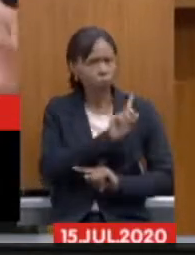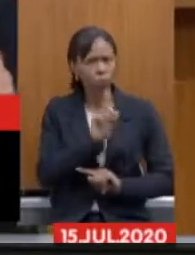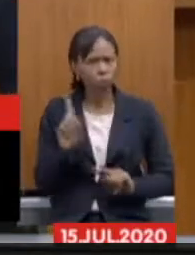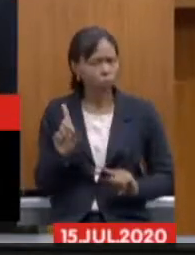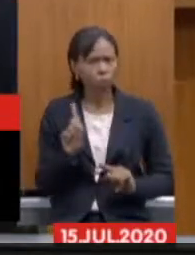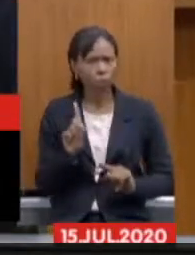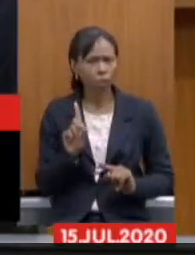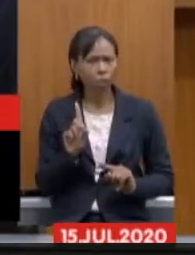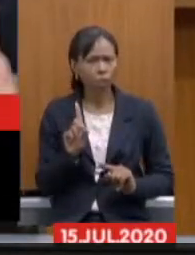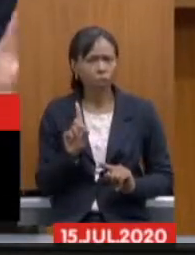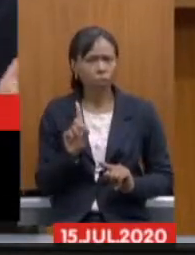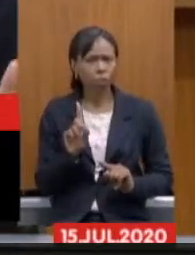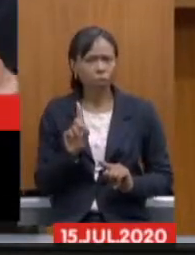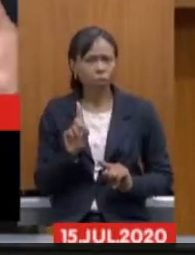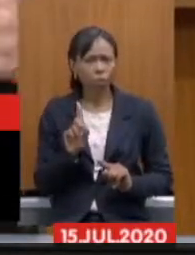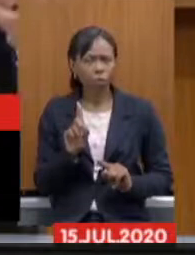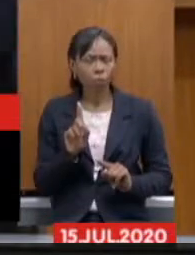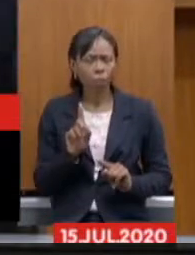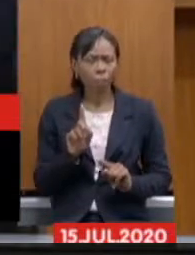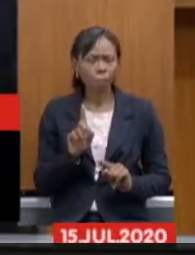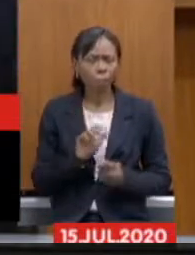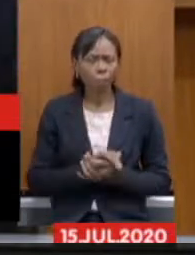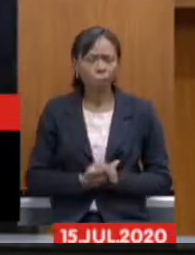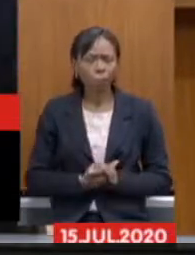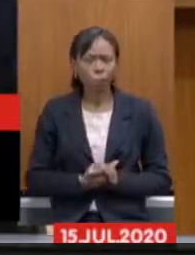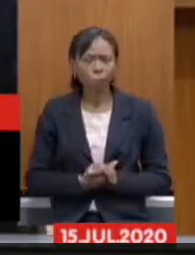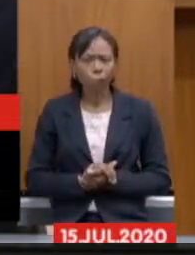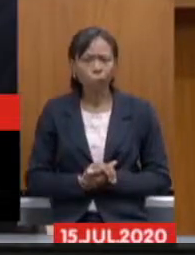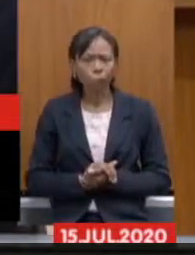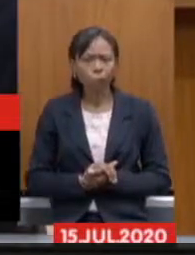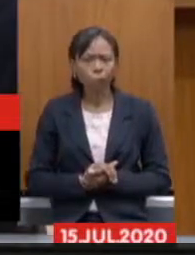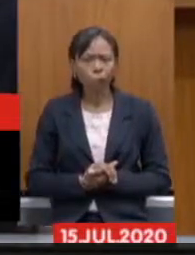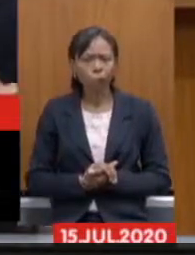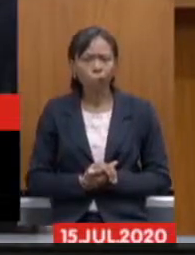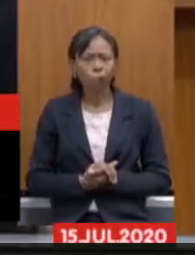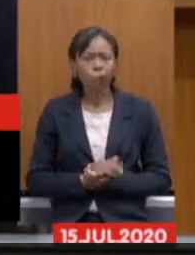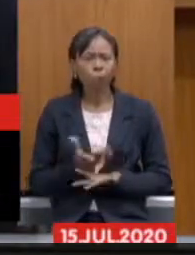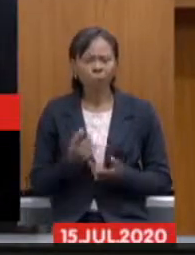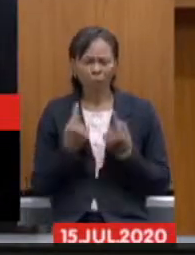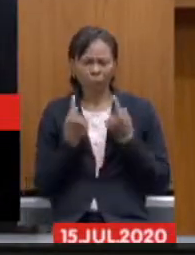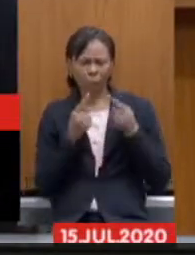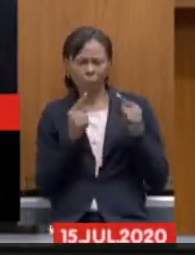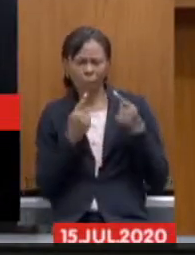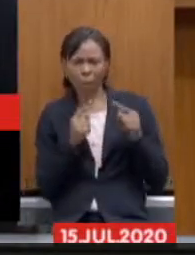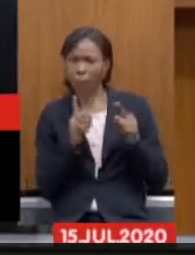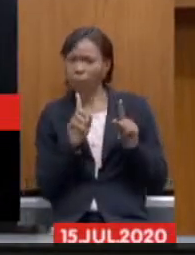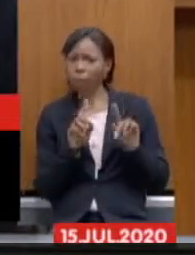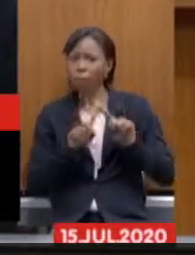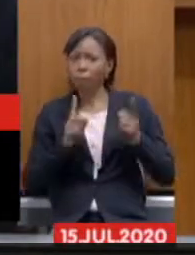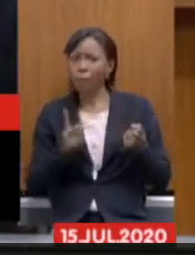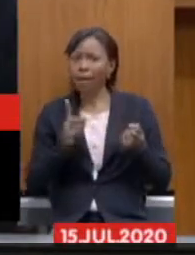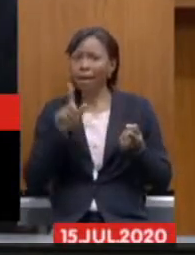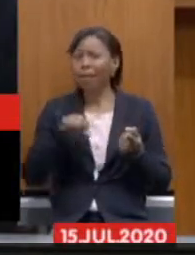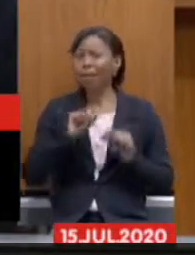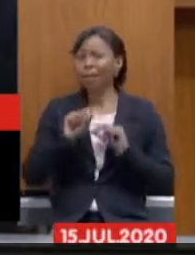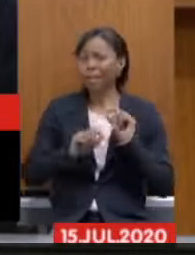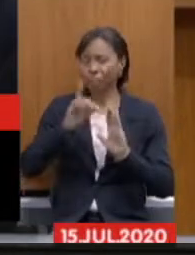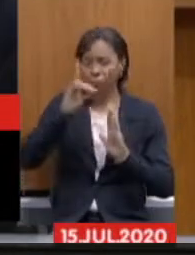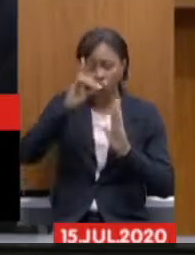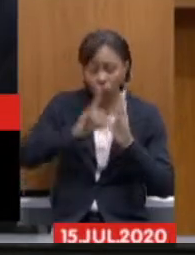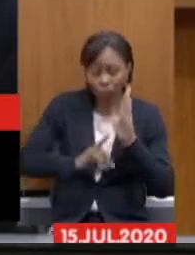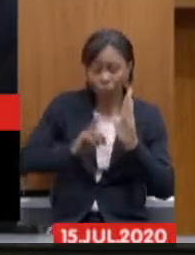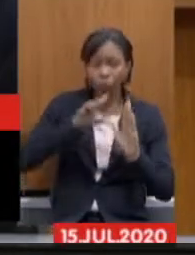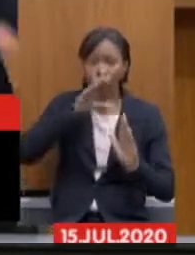pública e direitos assegurados pela constituição federal e pela carta mineira ofensivo é destruir os direitos dos servidores